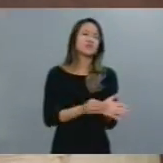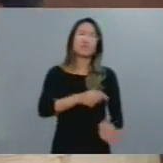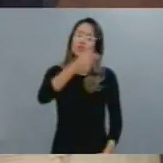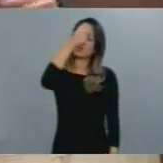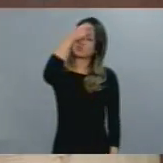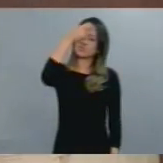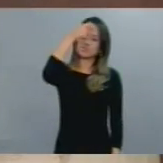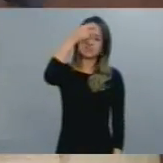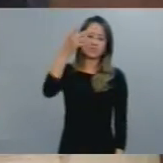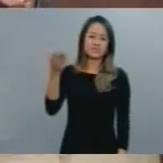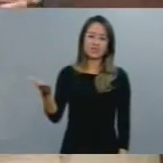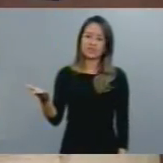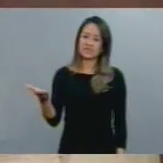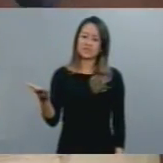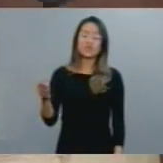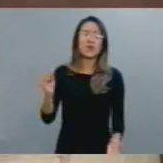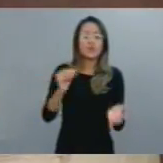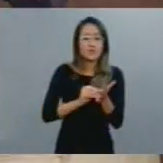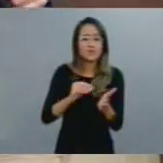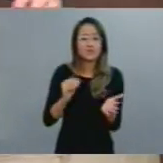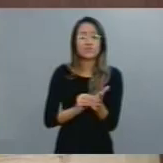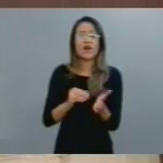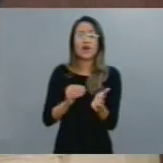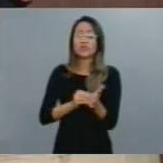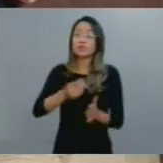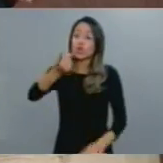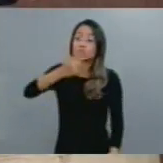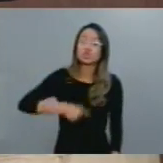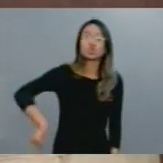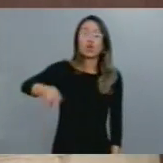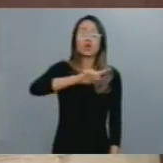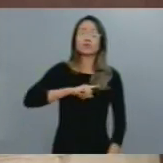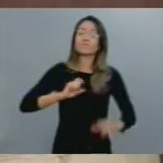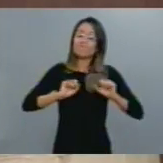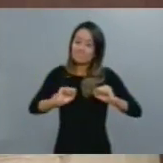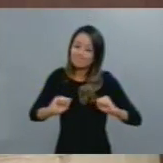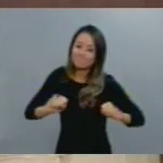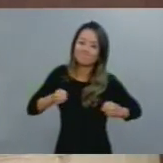racionalidade e falta ousadia para fazer da crise um momento